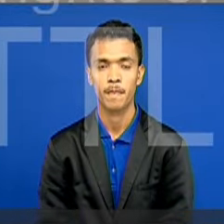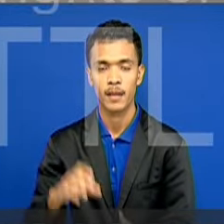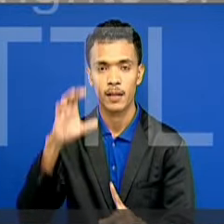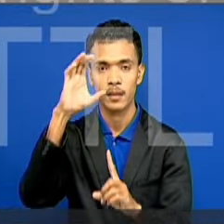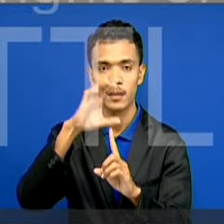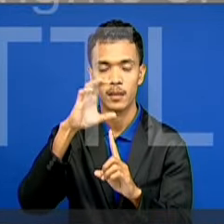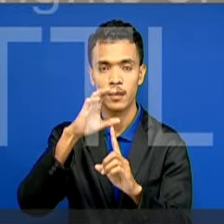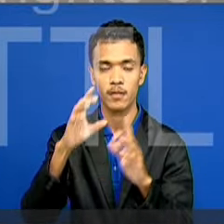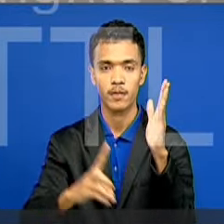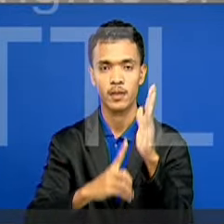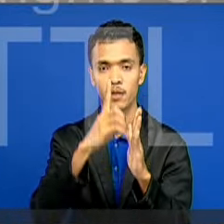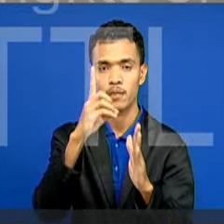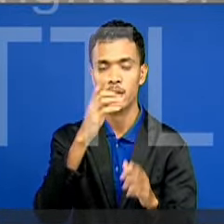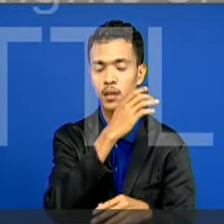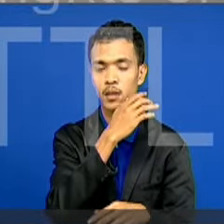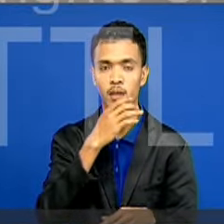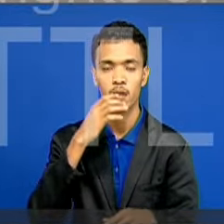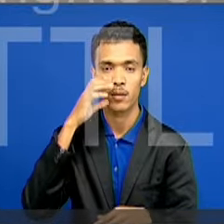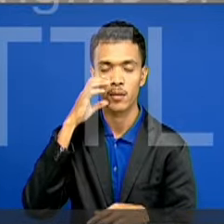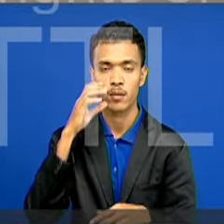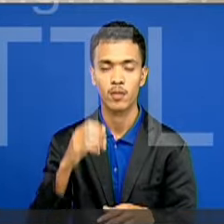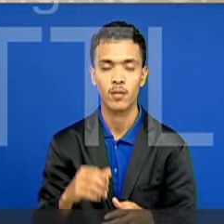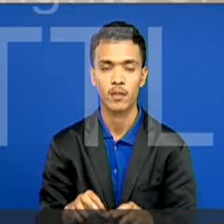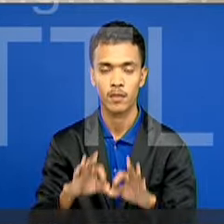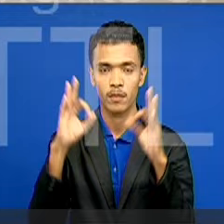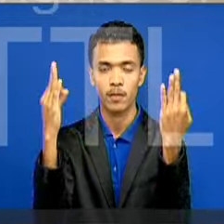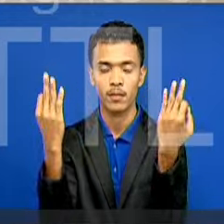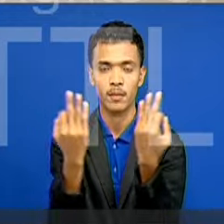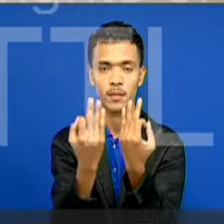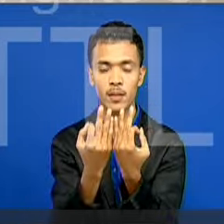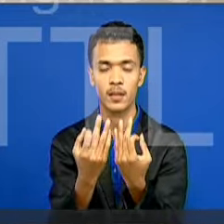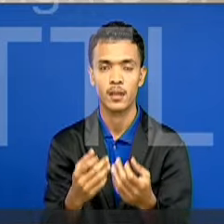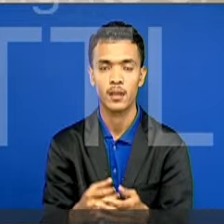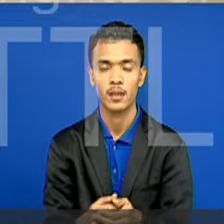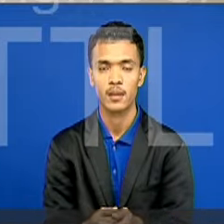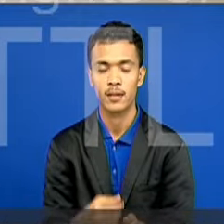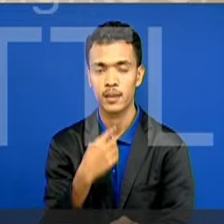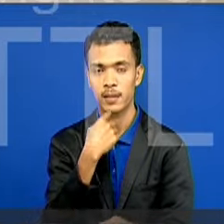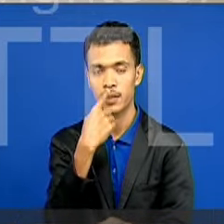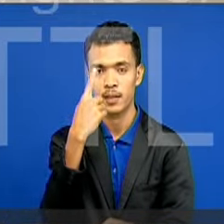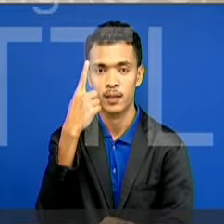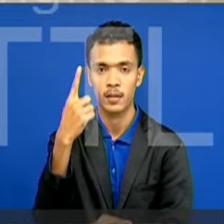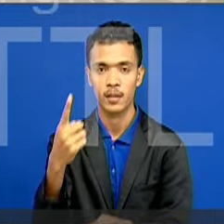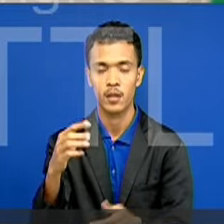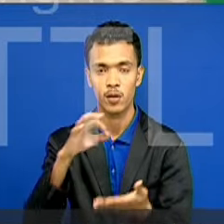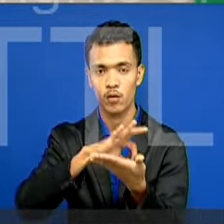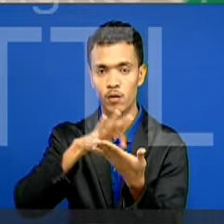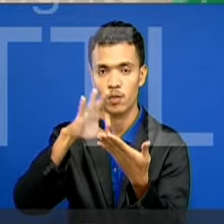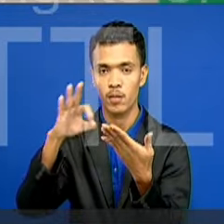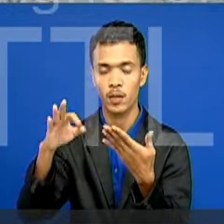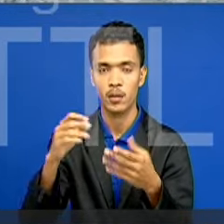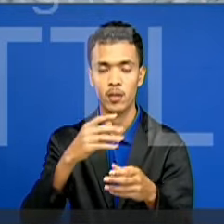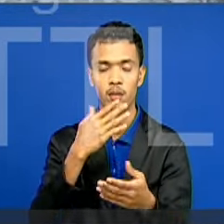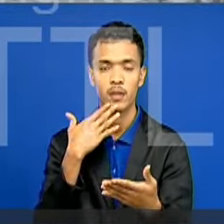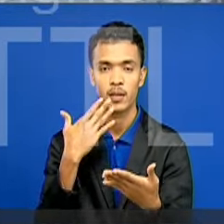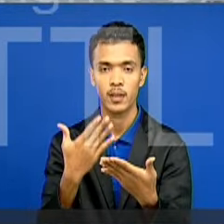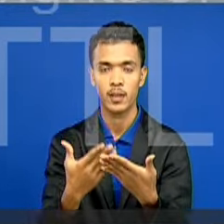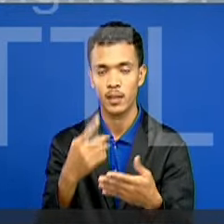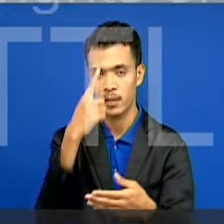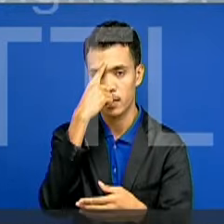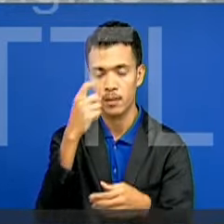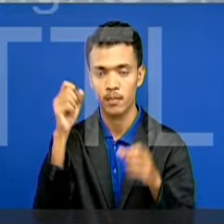Chefe Departamento Agricultura Básica Familiar, Bernardino da Costa Nunes Ateten, formação ne pertenente tamba